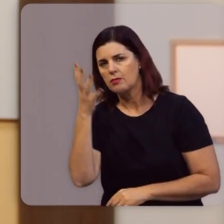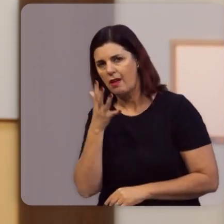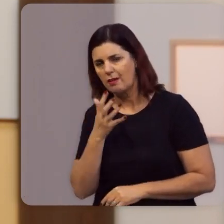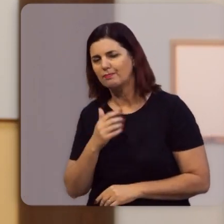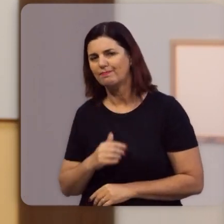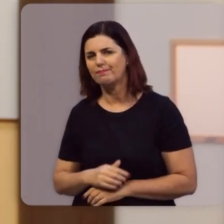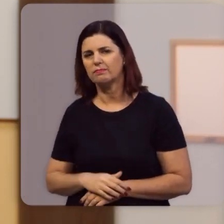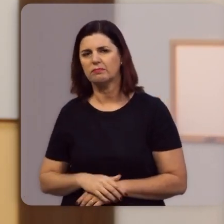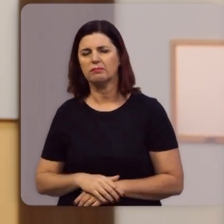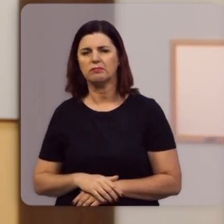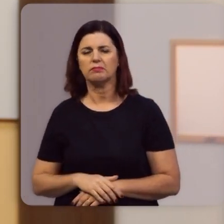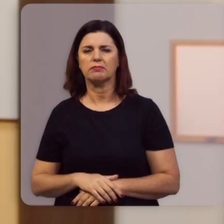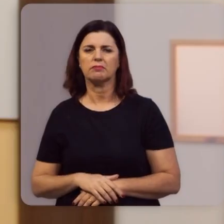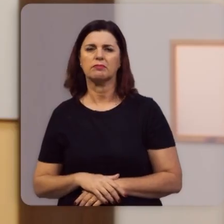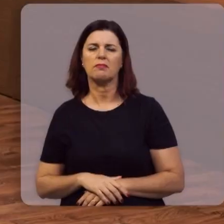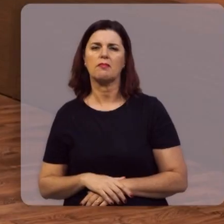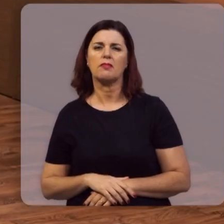requer.